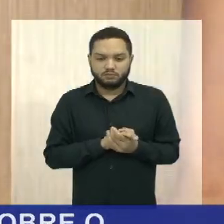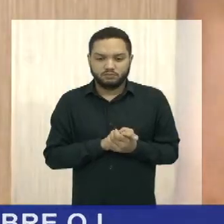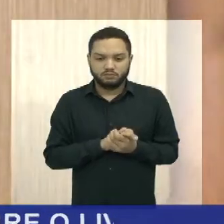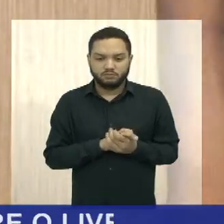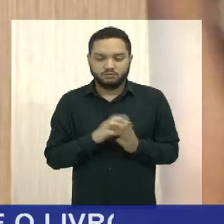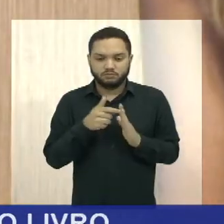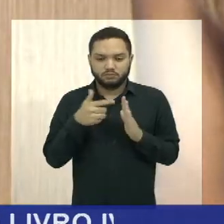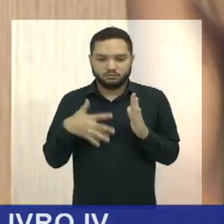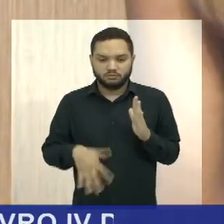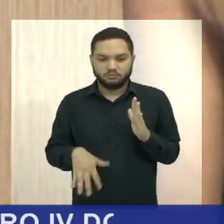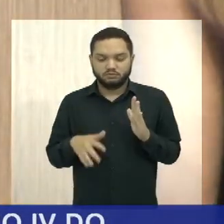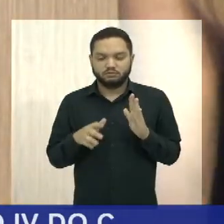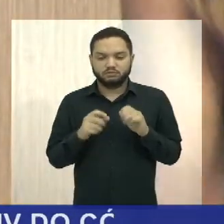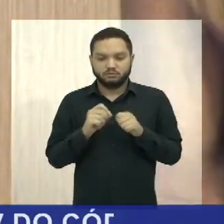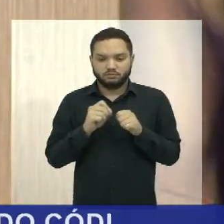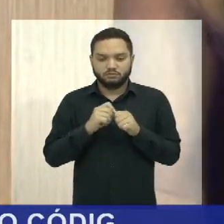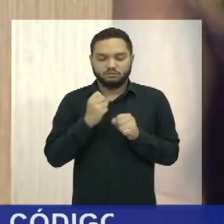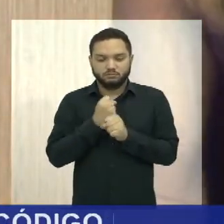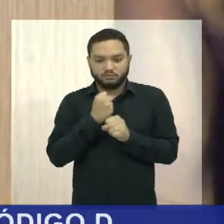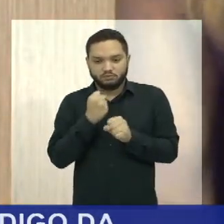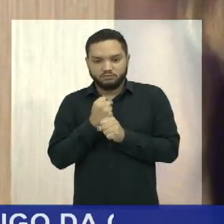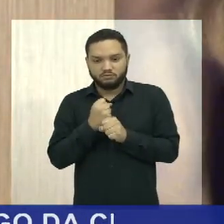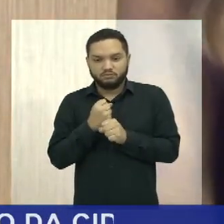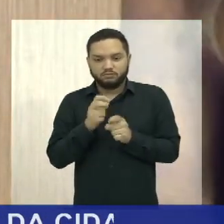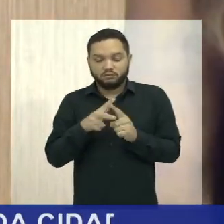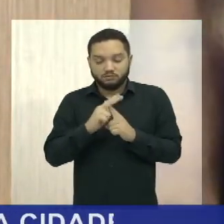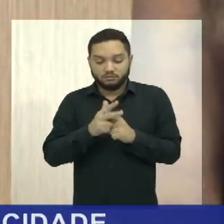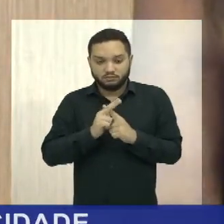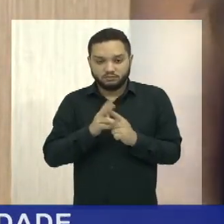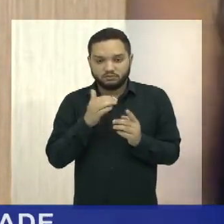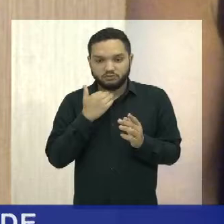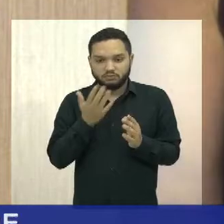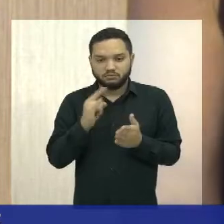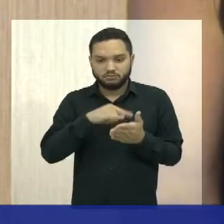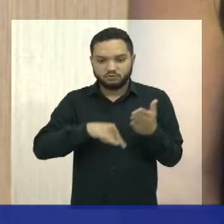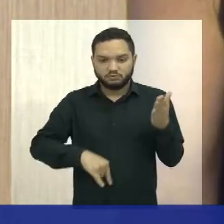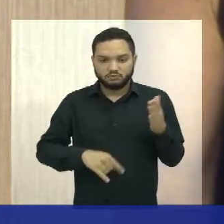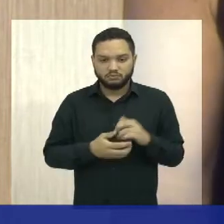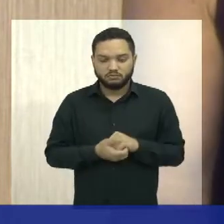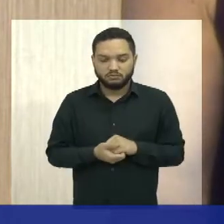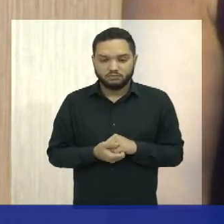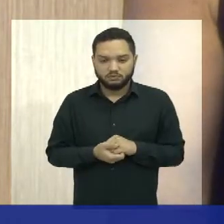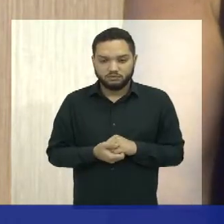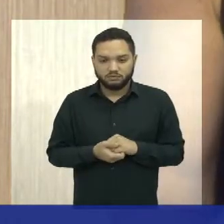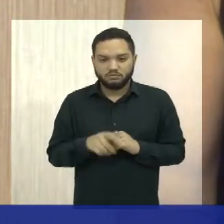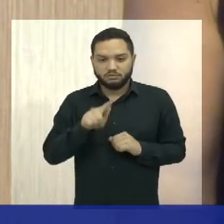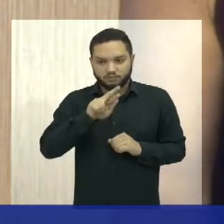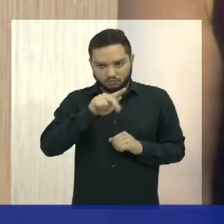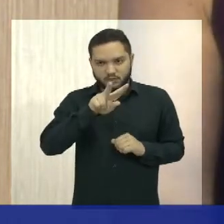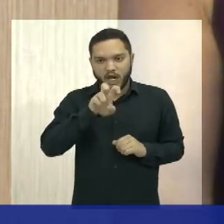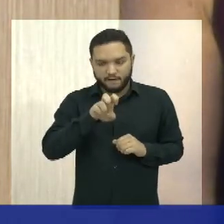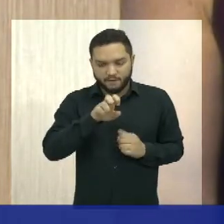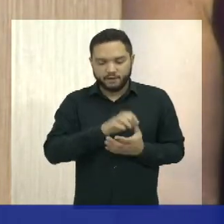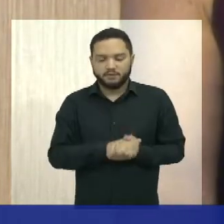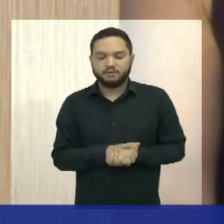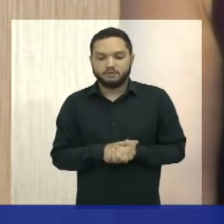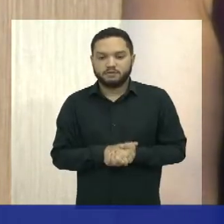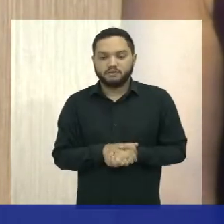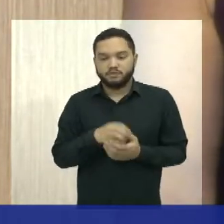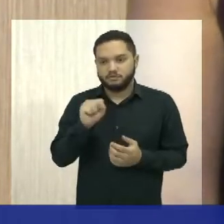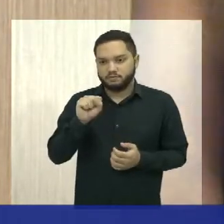ele fala, executar obra ou serviço de reparo sem a devida licença, infração grave.